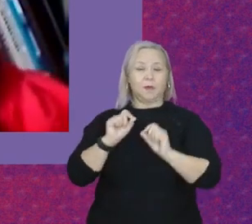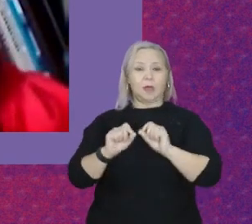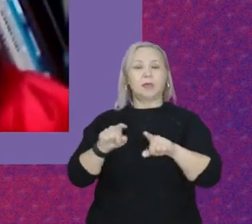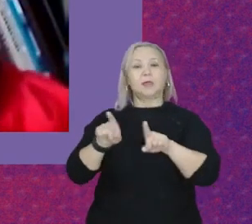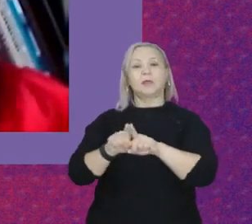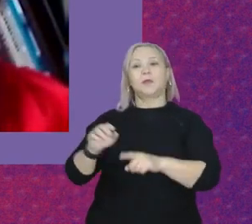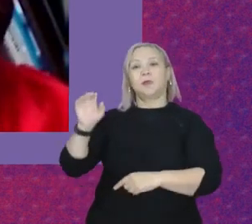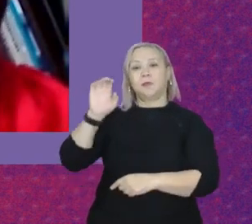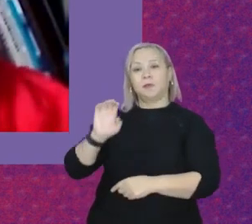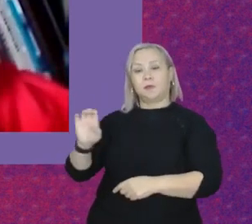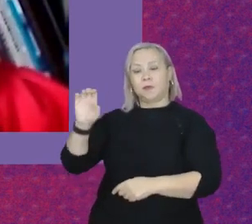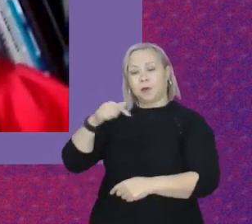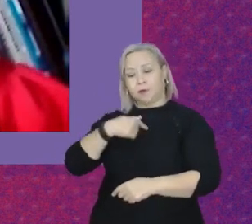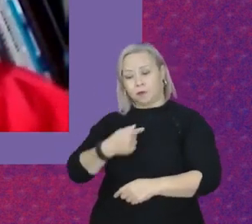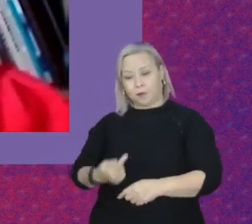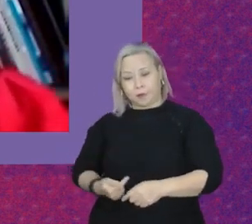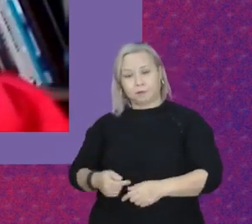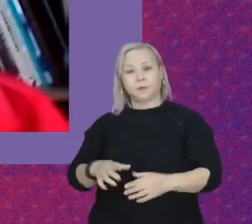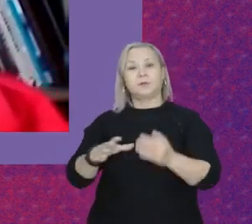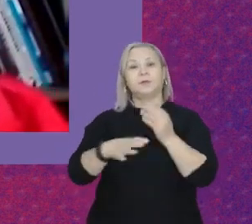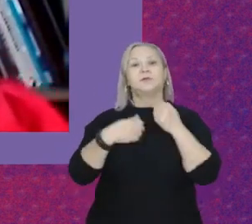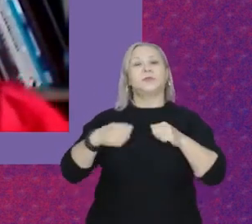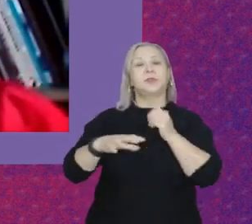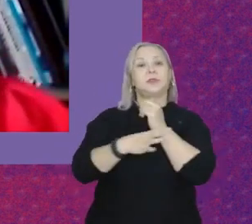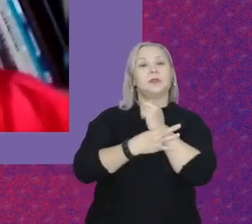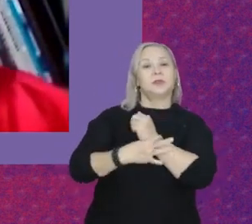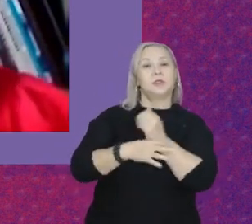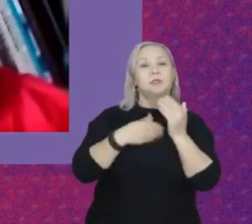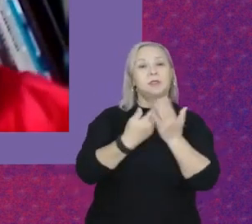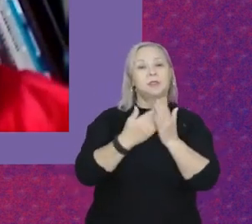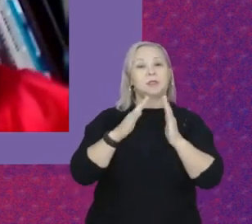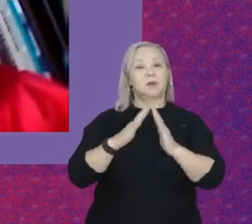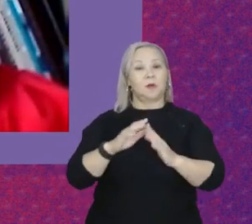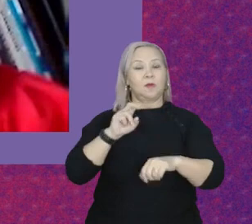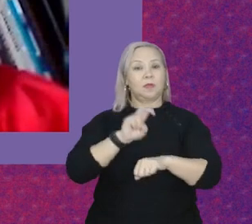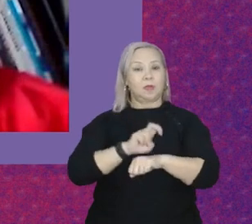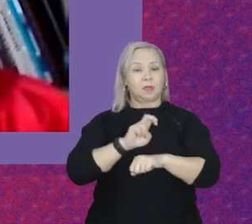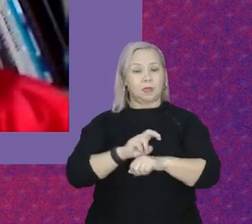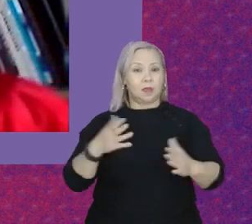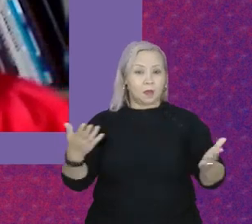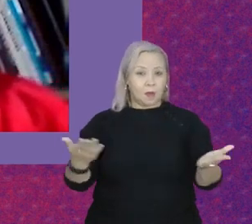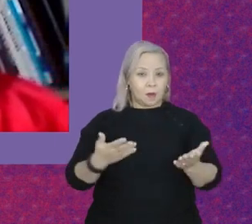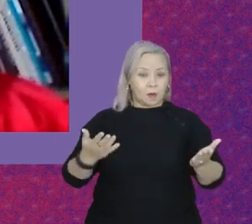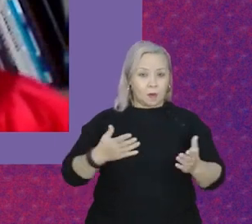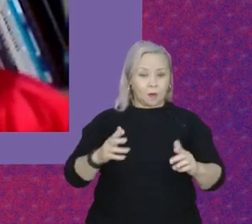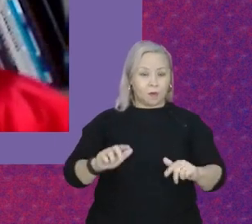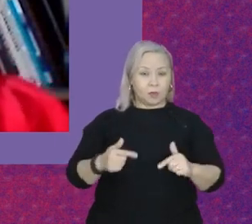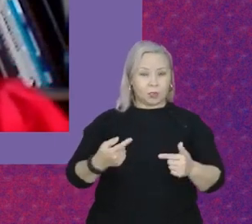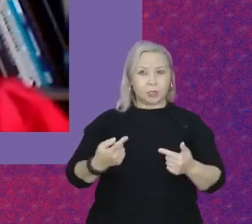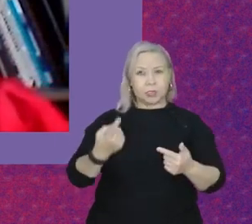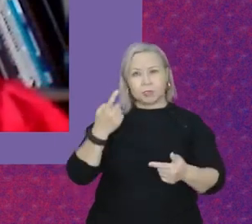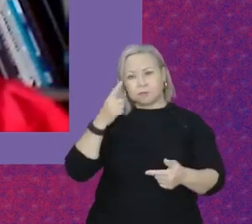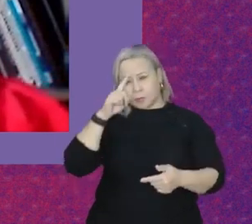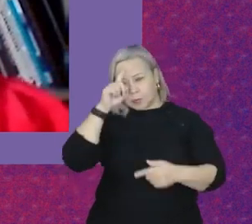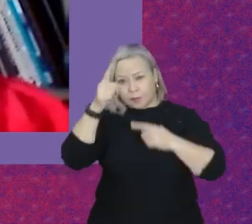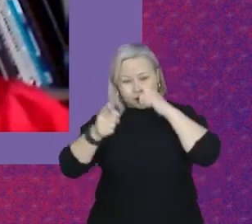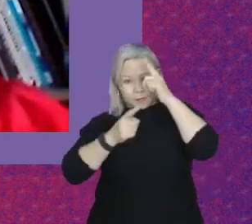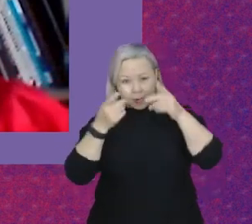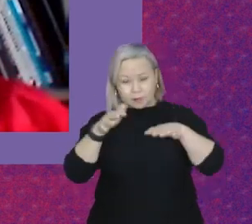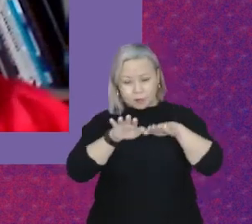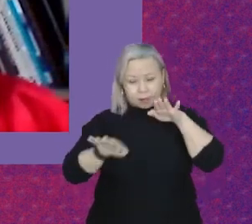com a garantia de pré-escola e das creches. Porém, hoje a gente ainda enfrenta a desigualdade de acesso a esses